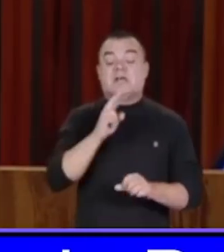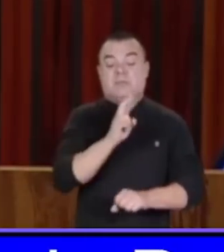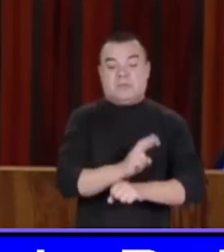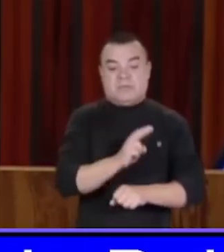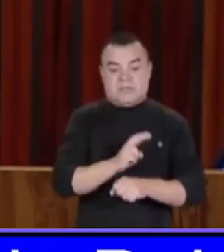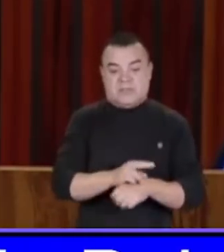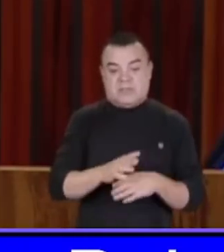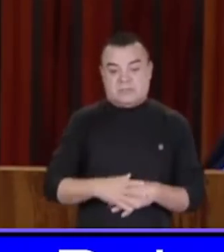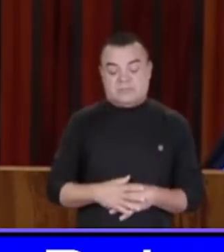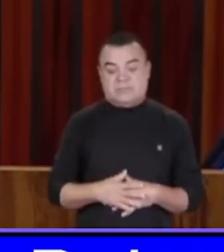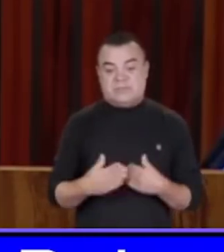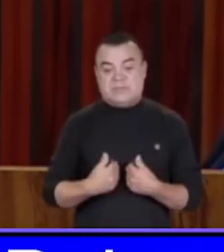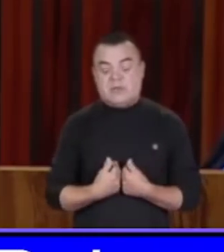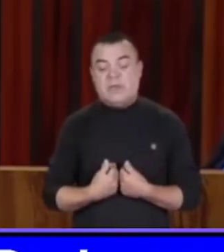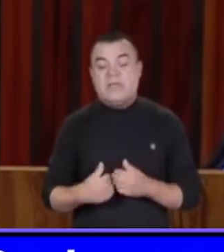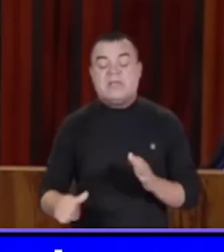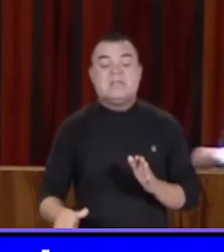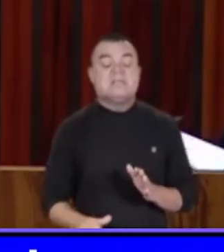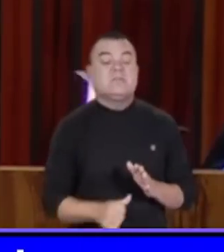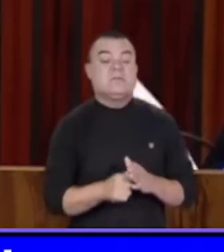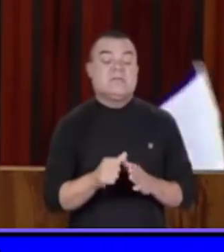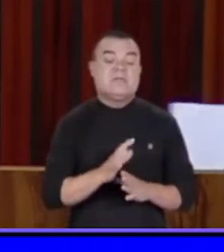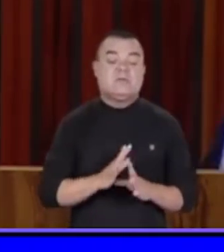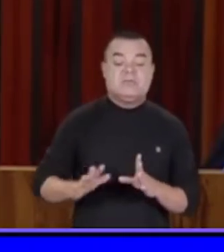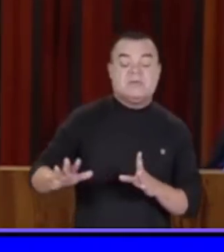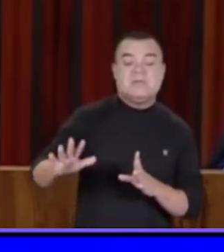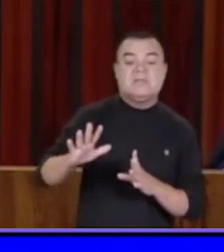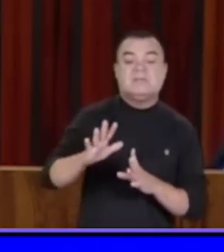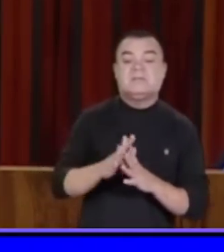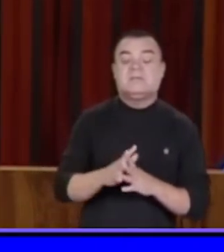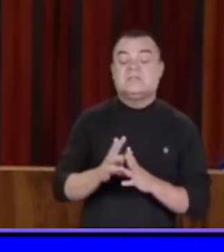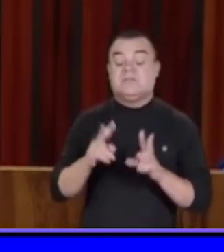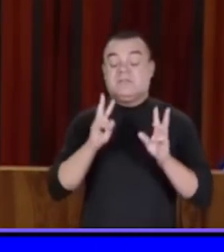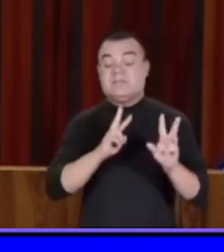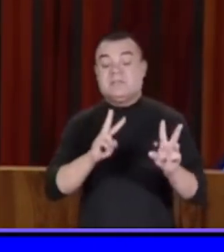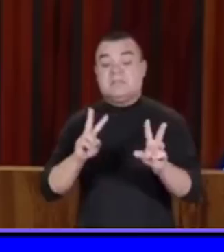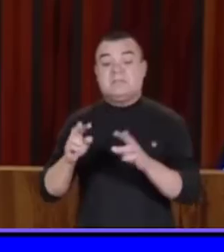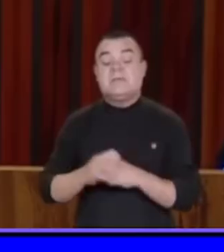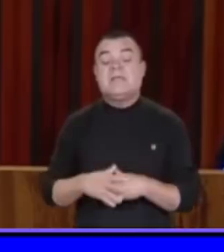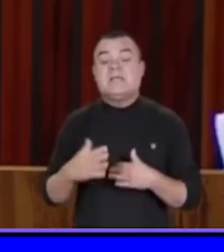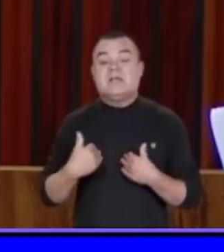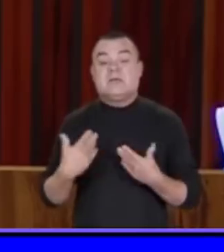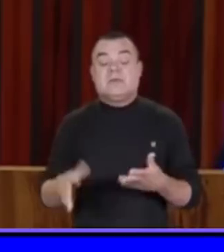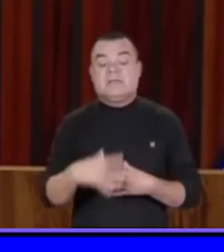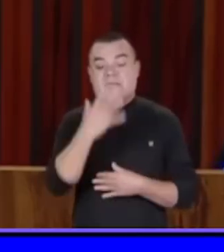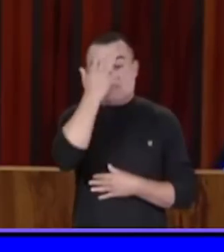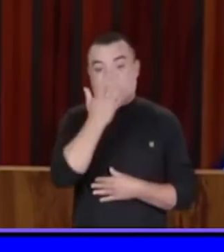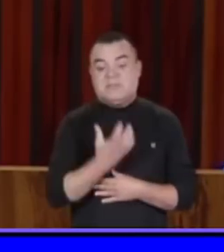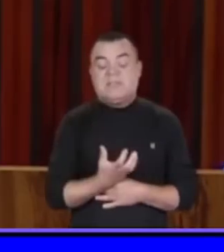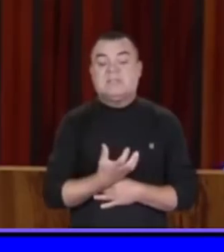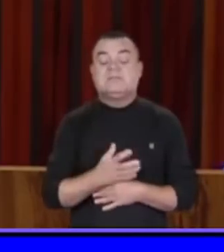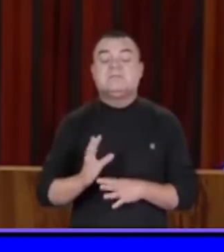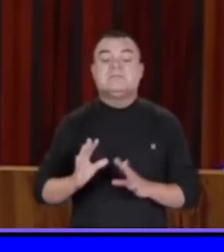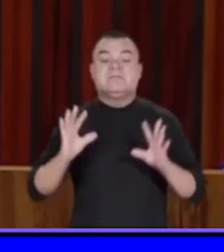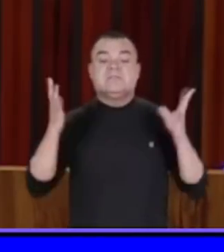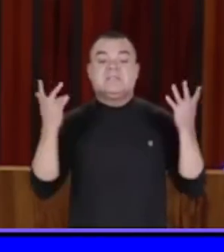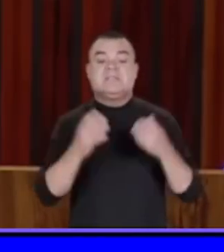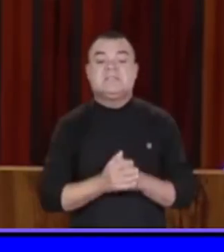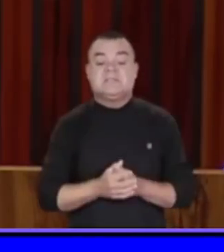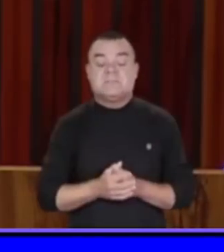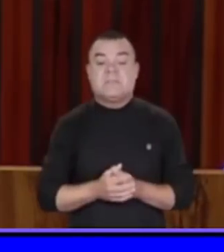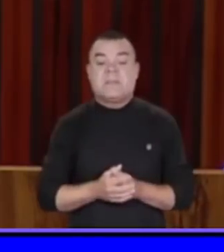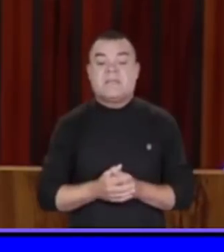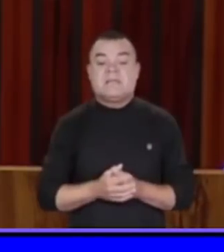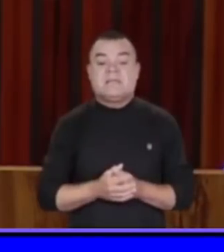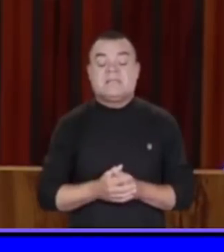essa perspectiva, esse primeiro ângulo de visão, para que a gravidade do evento se desse